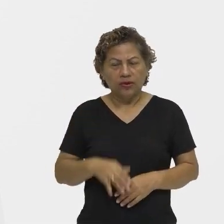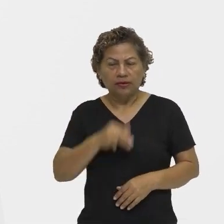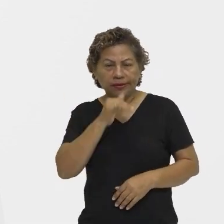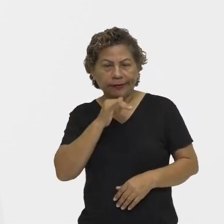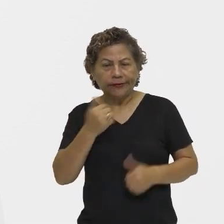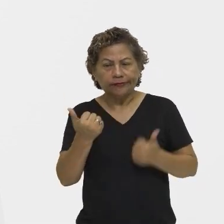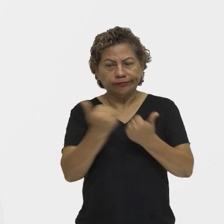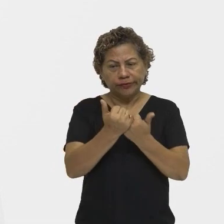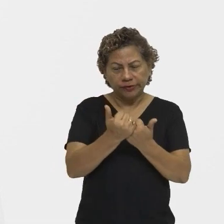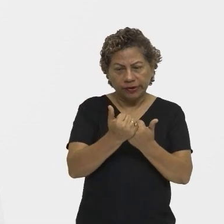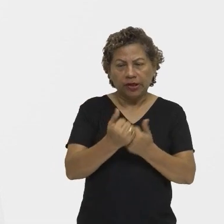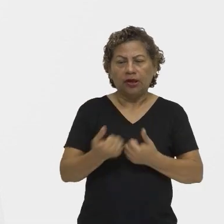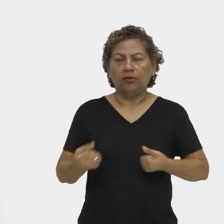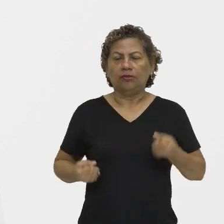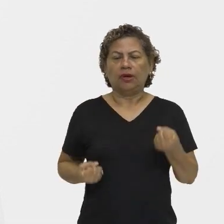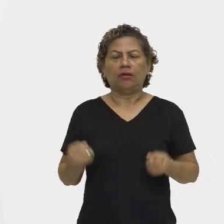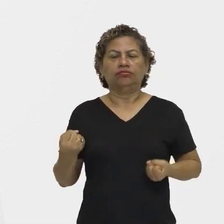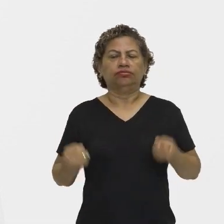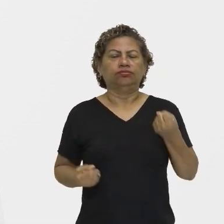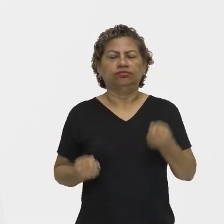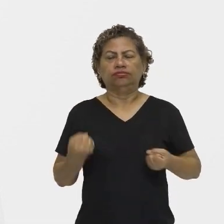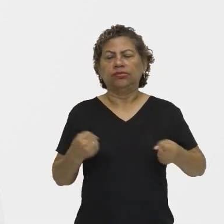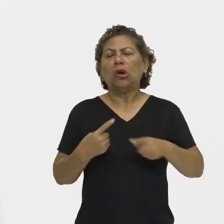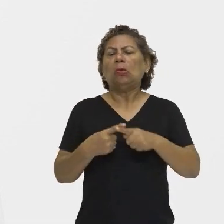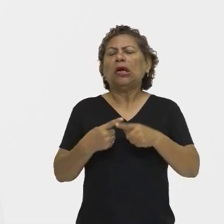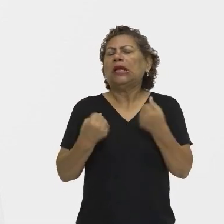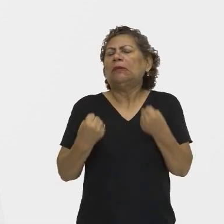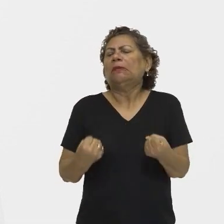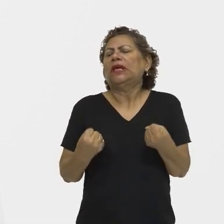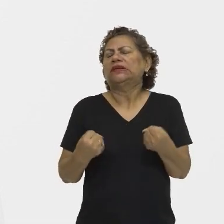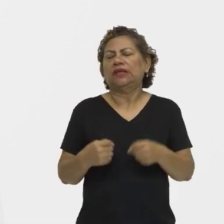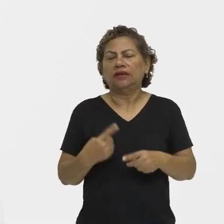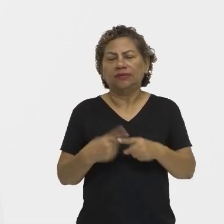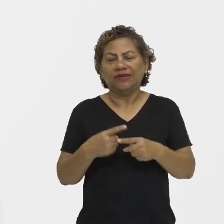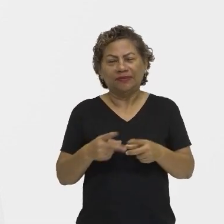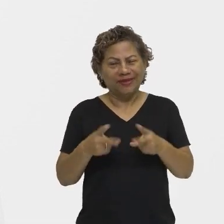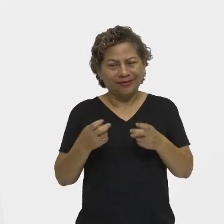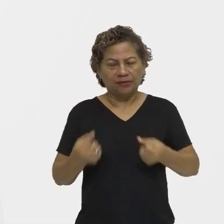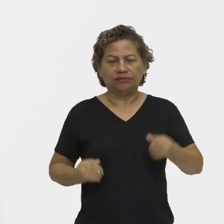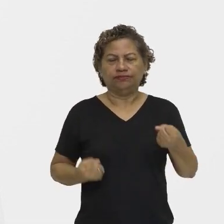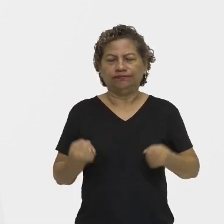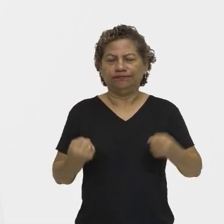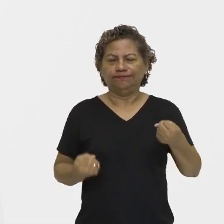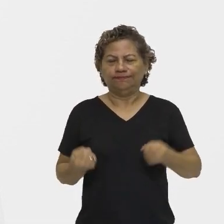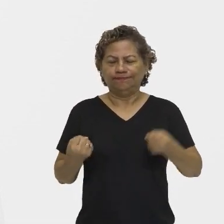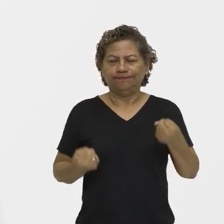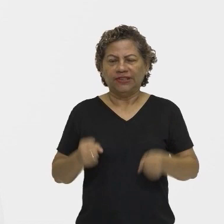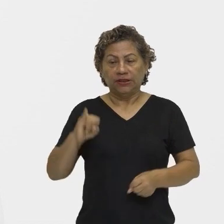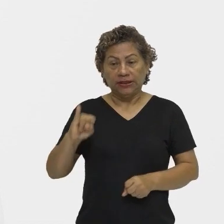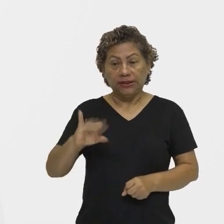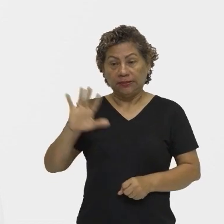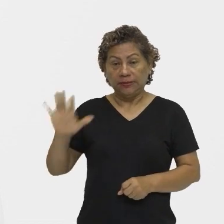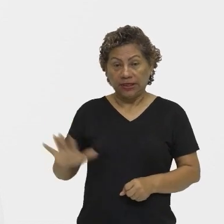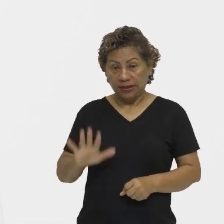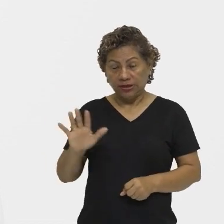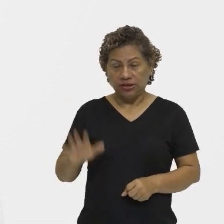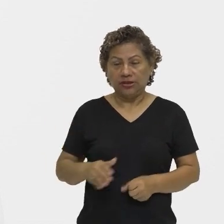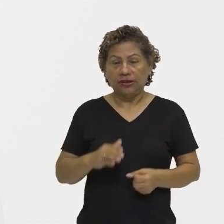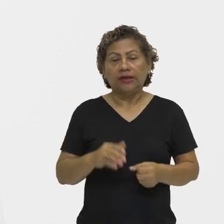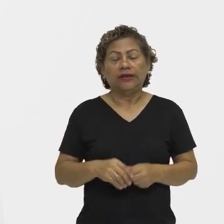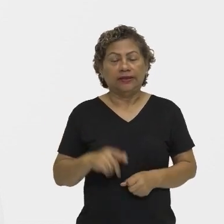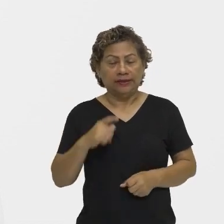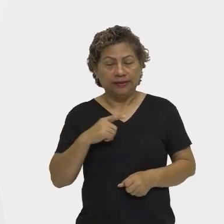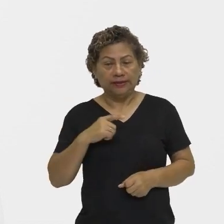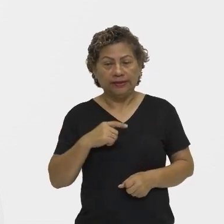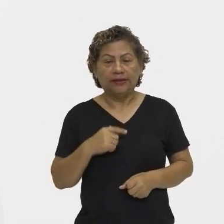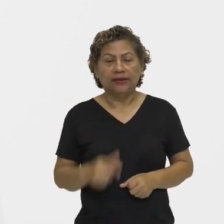o carrinho que você está vendo, né? Ele ocupa dois pontos diferentes aí na imagem. Ele ocupa o ponto